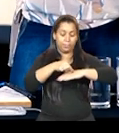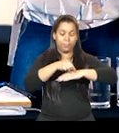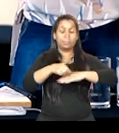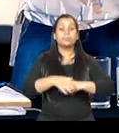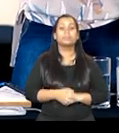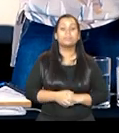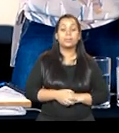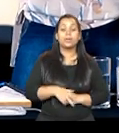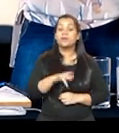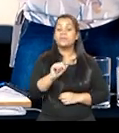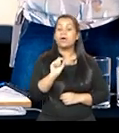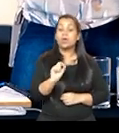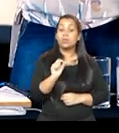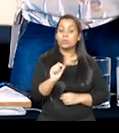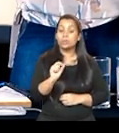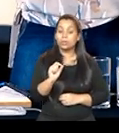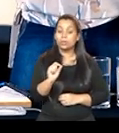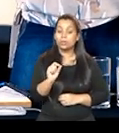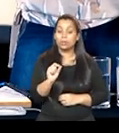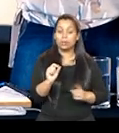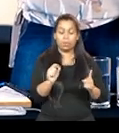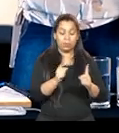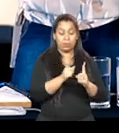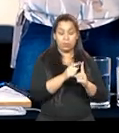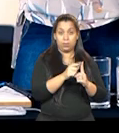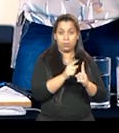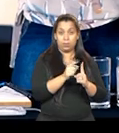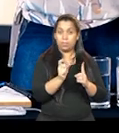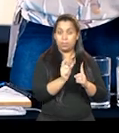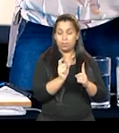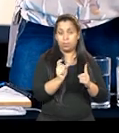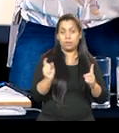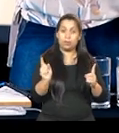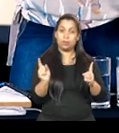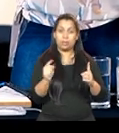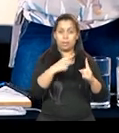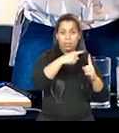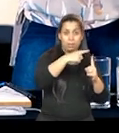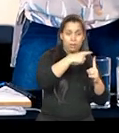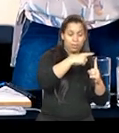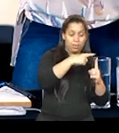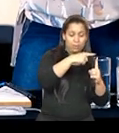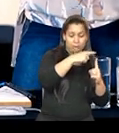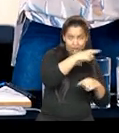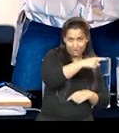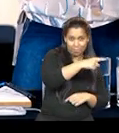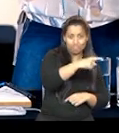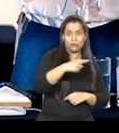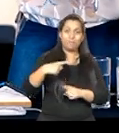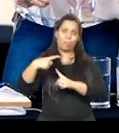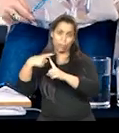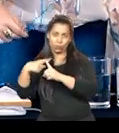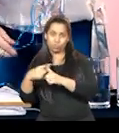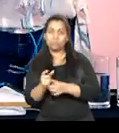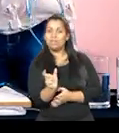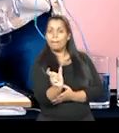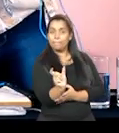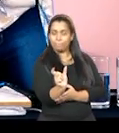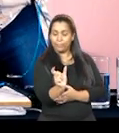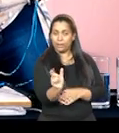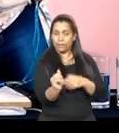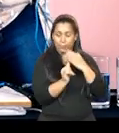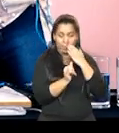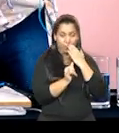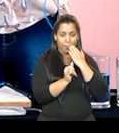Depois vocês vão colocá-lo na extremidade negativa e na extremidade positiva de uma pilha e